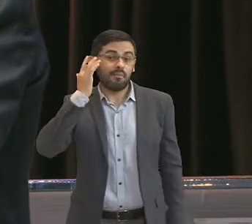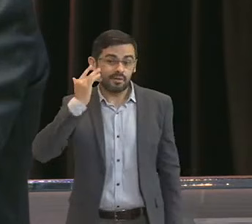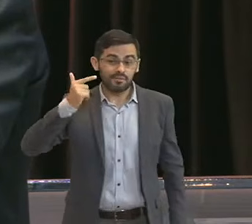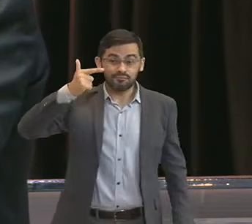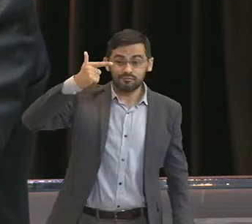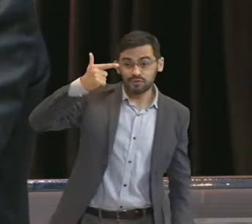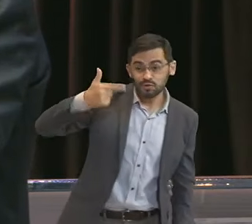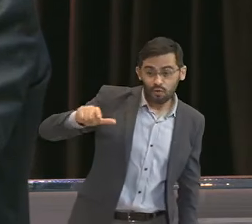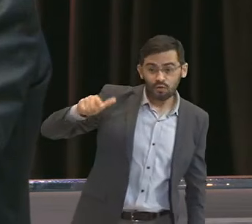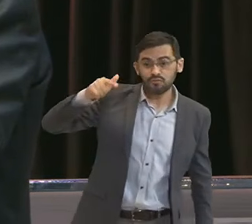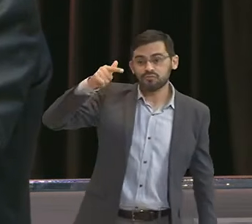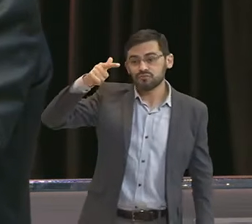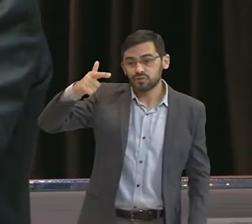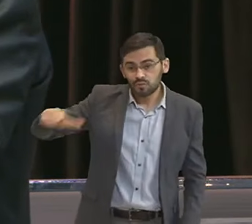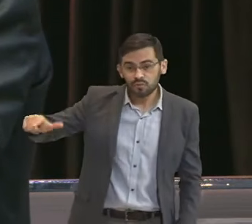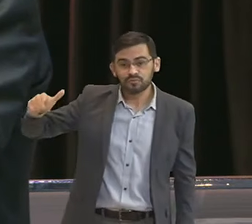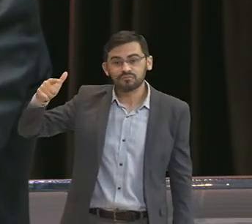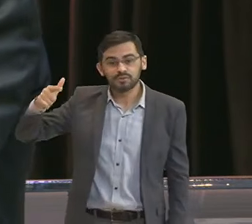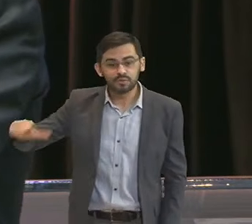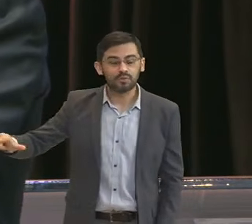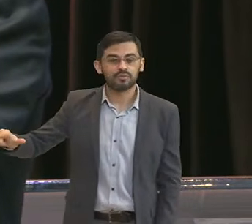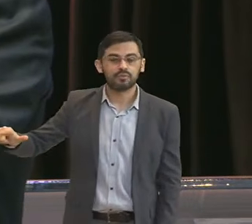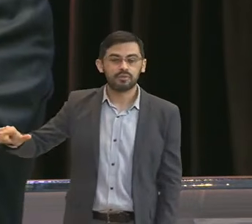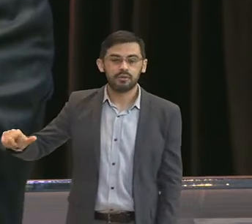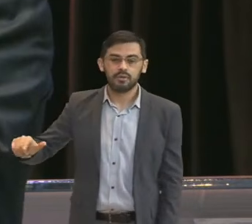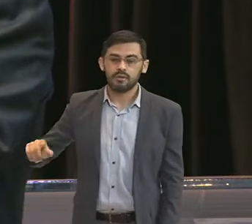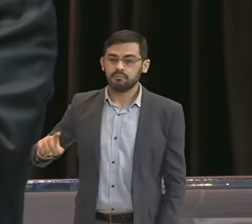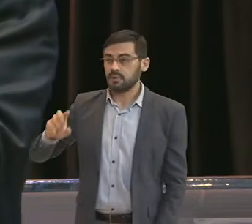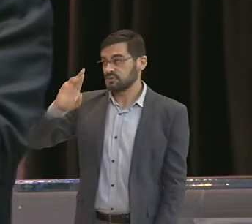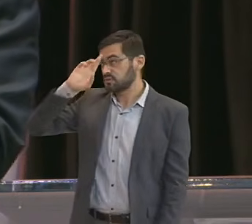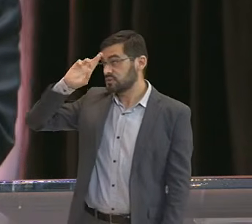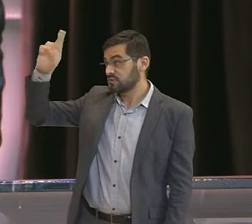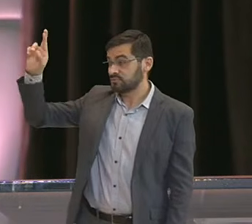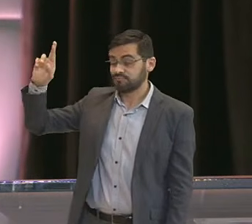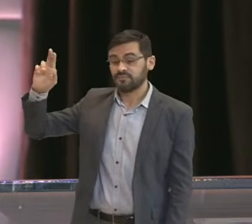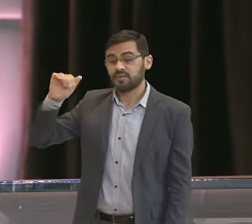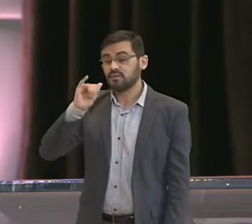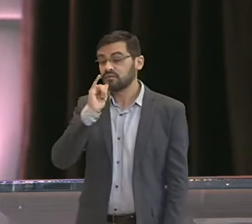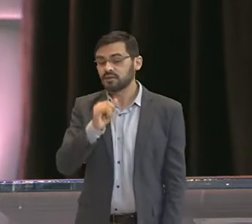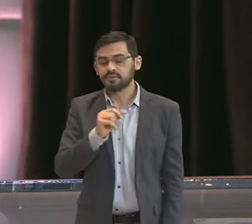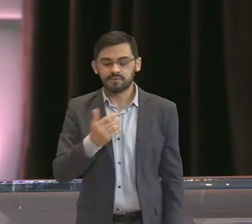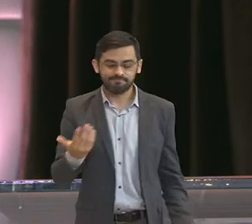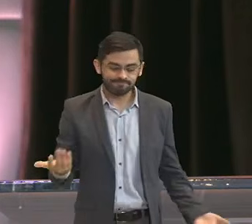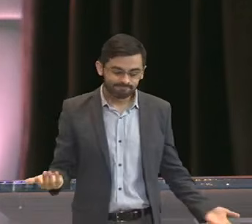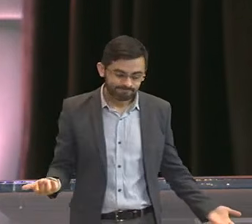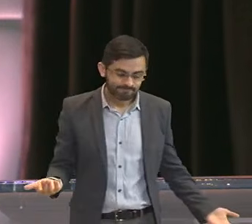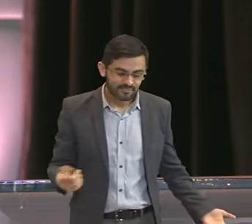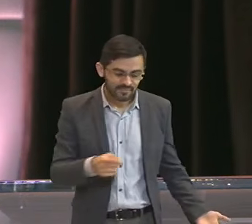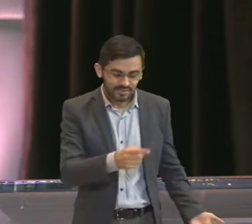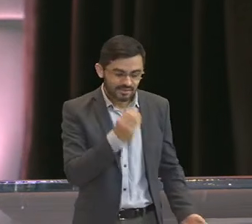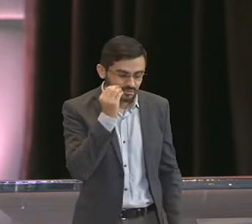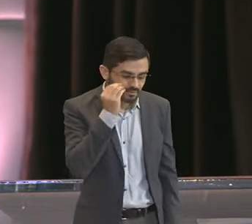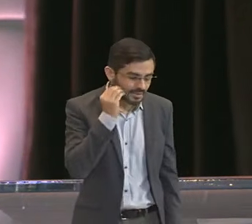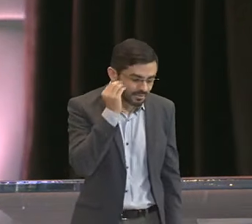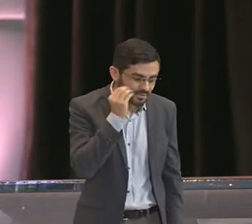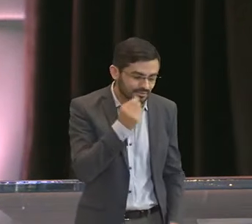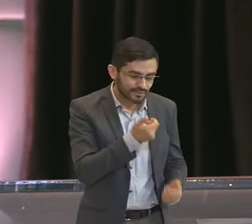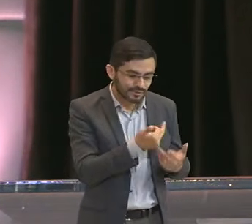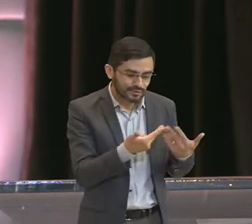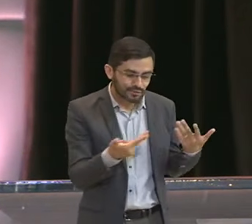mais. E ele está dizendo: que pena, que que você está bebendo essa água